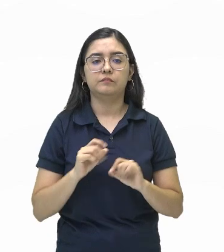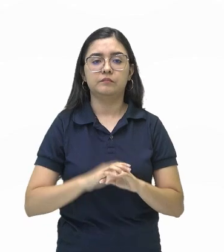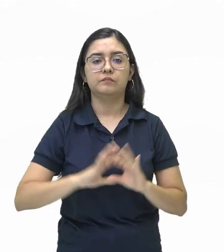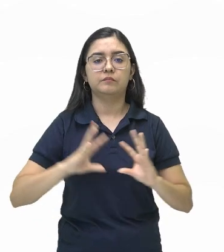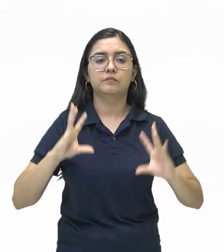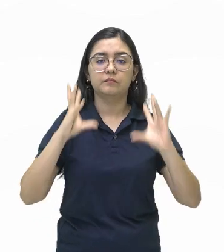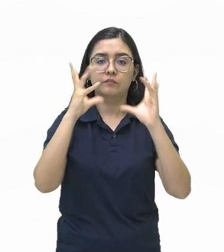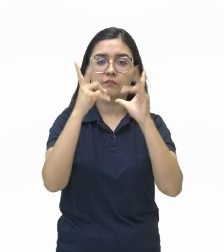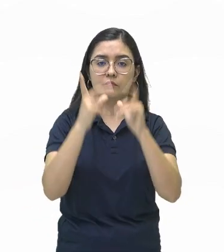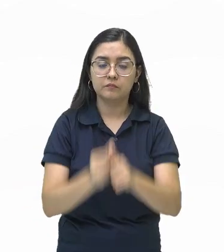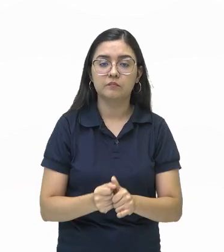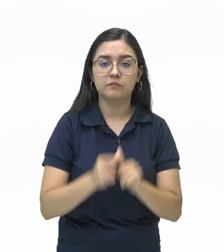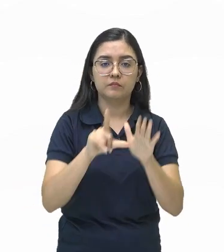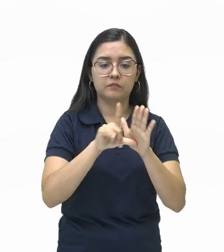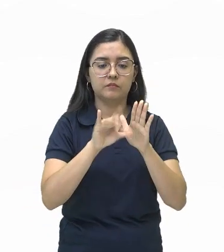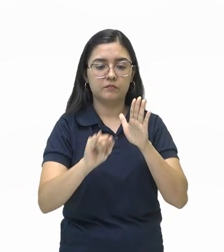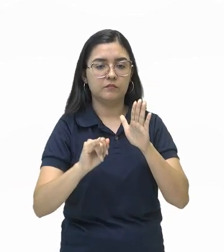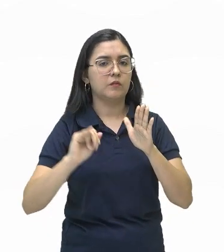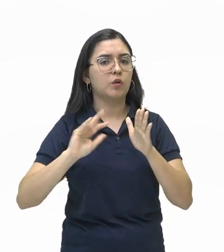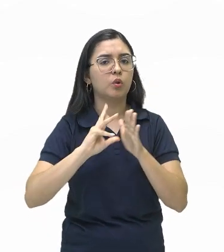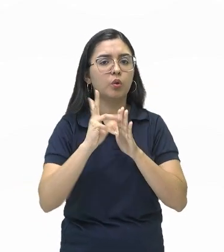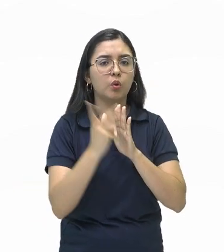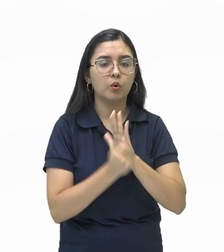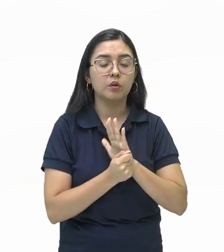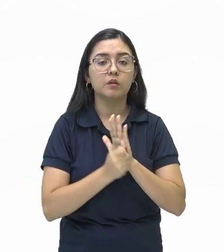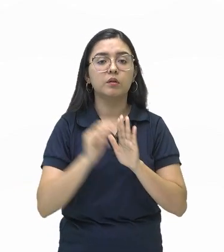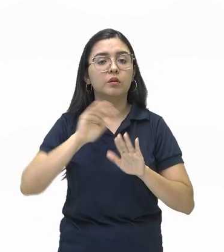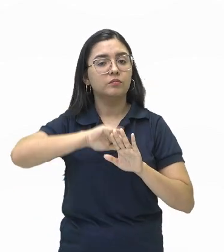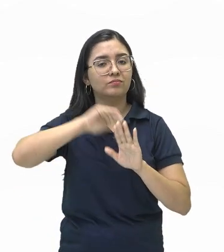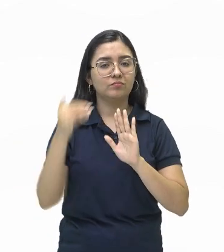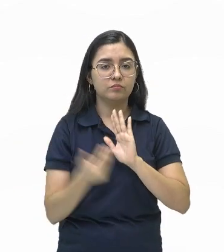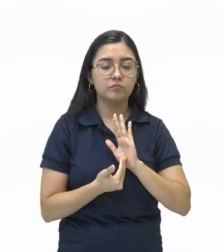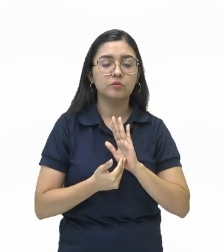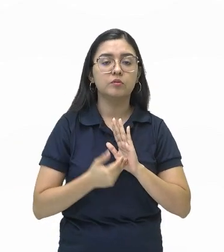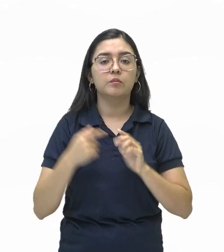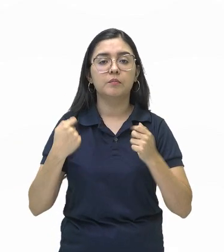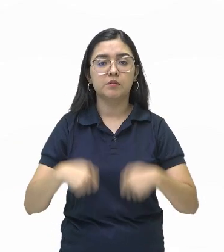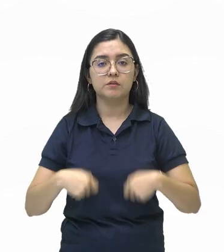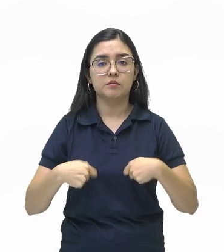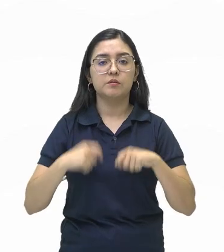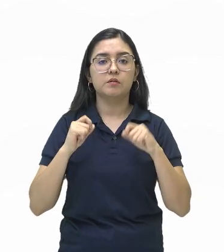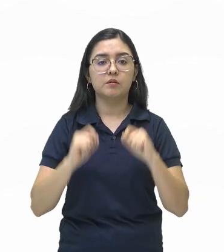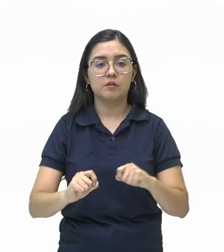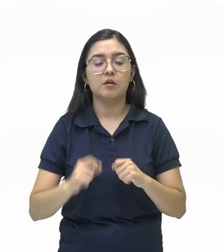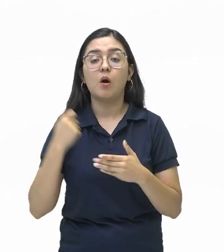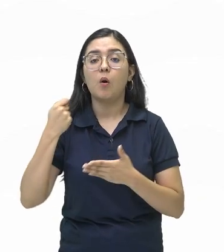todas as legislações, a partir daí, elas devem